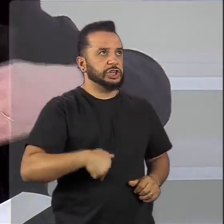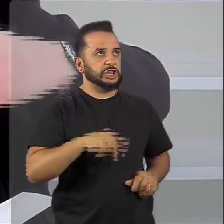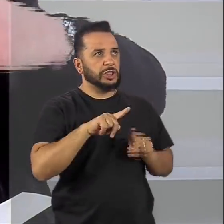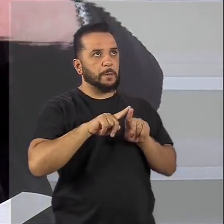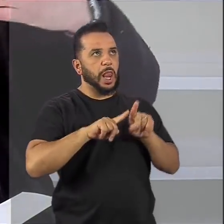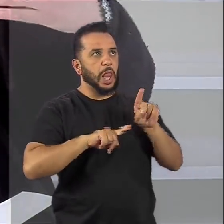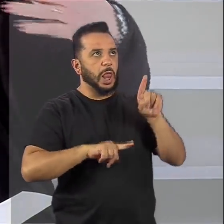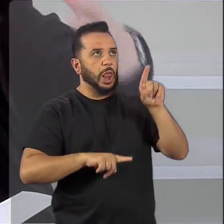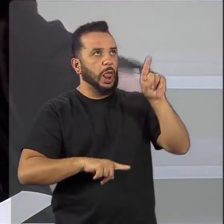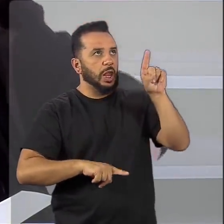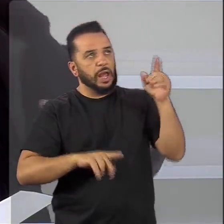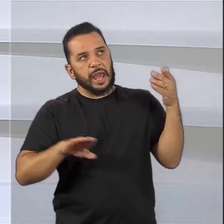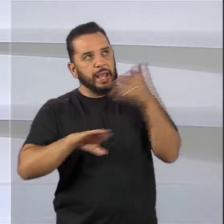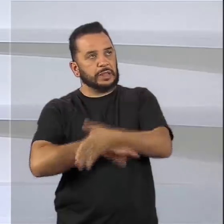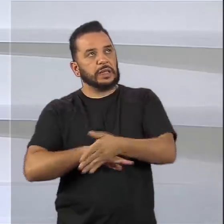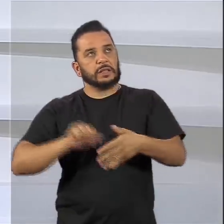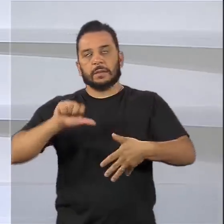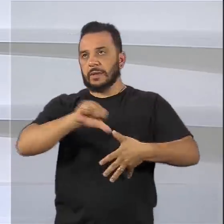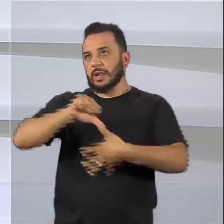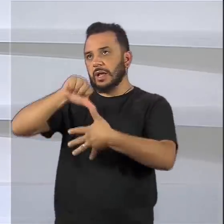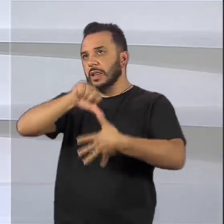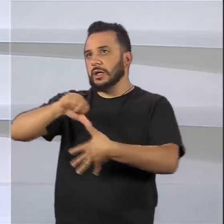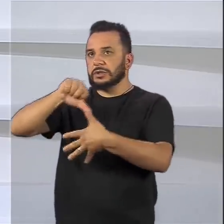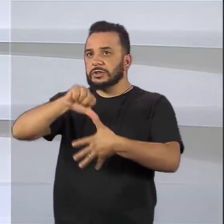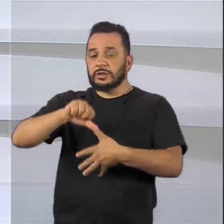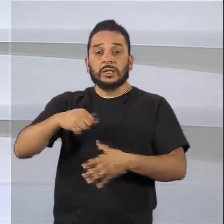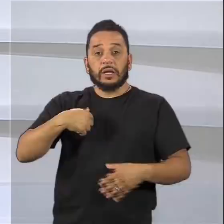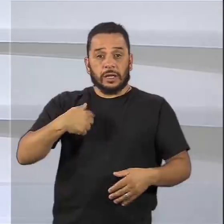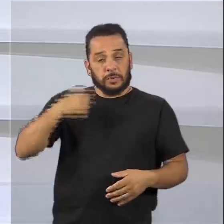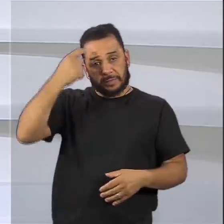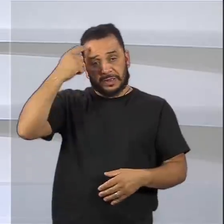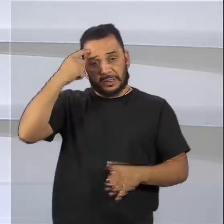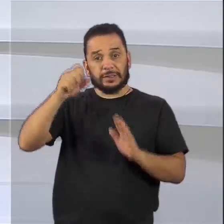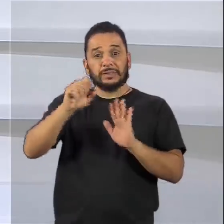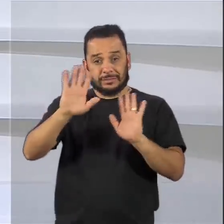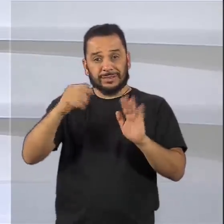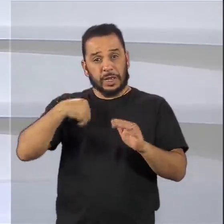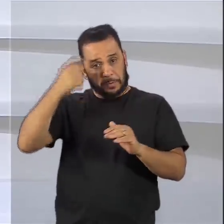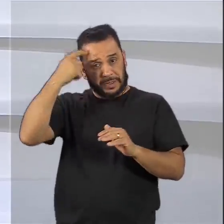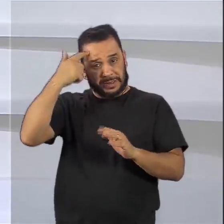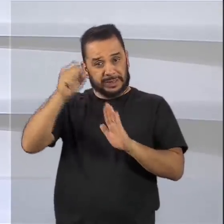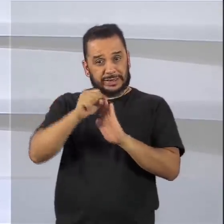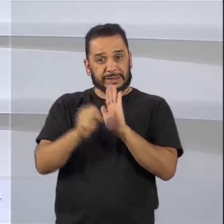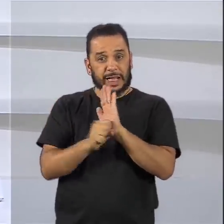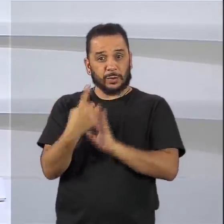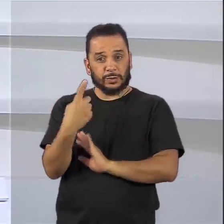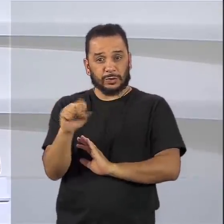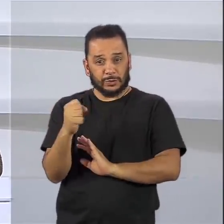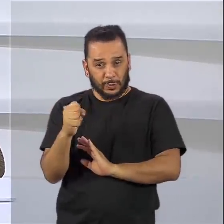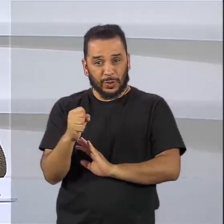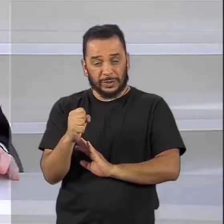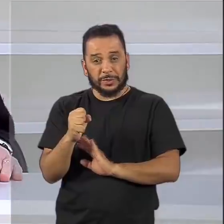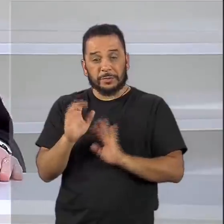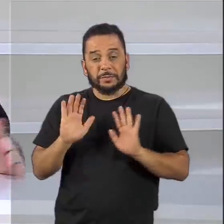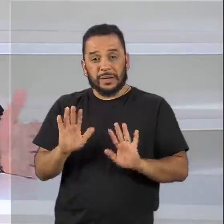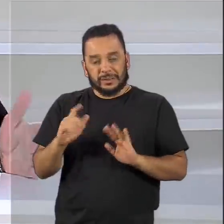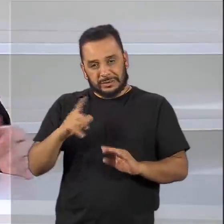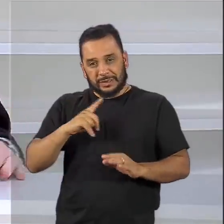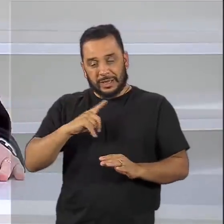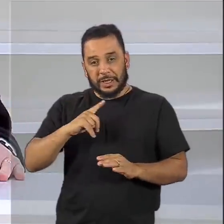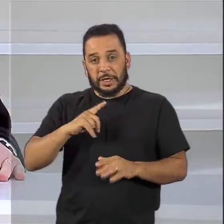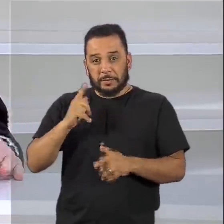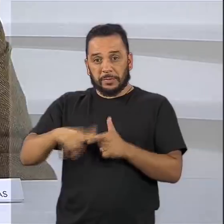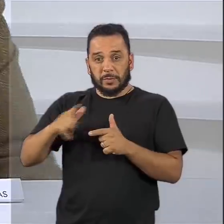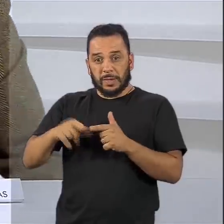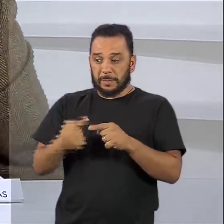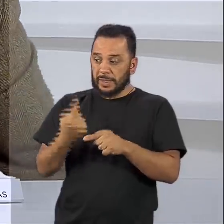América Latina. Para que eu estava pensando no século XVIII, mas eu acho que você tem toda a razão. É que nós não resolvemos. Não resolvemos o problema, a gente tem razão, exatamente. Mas